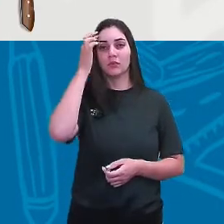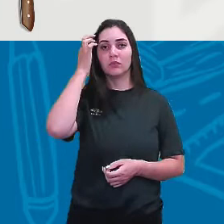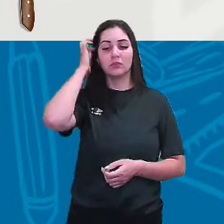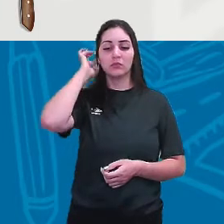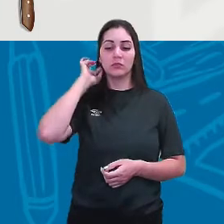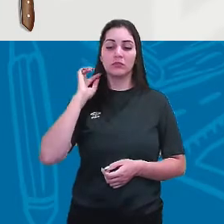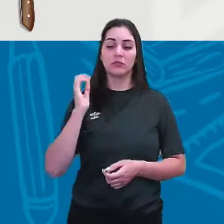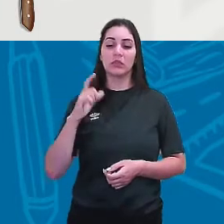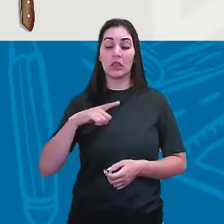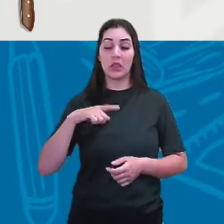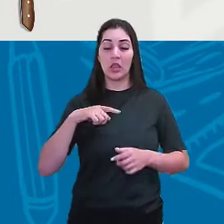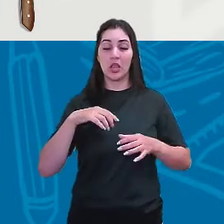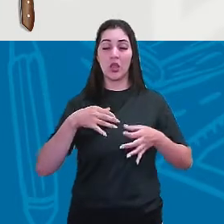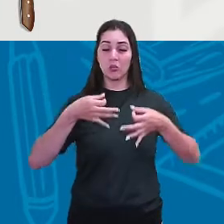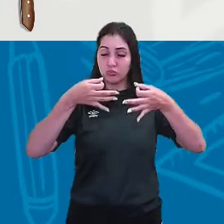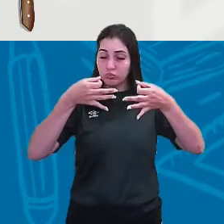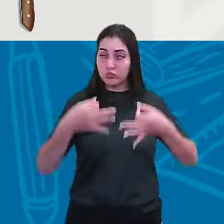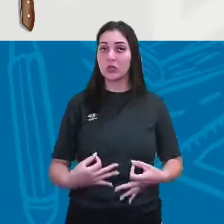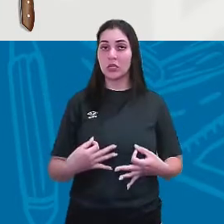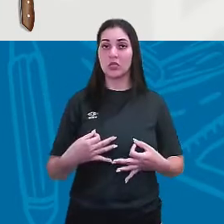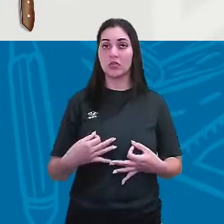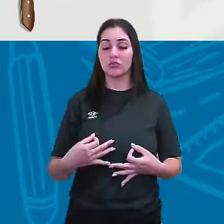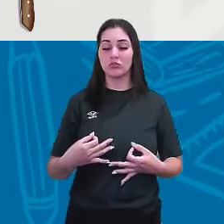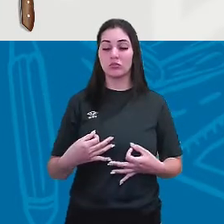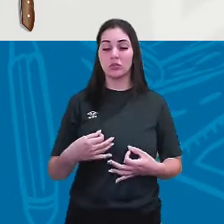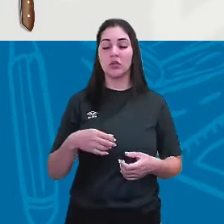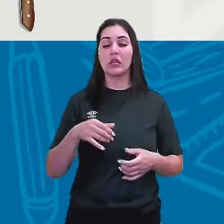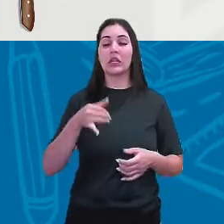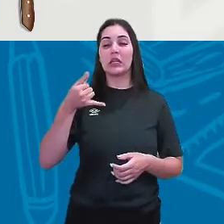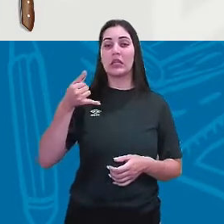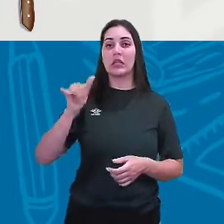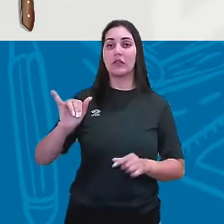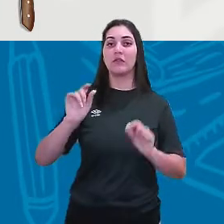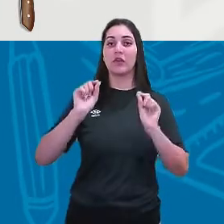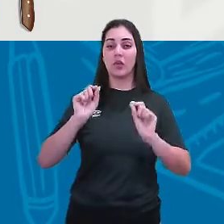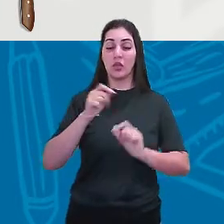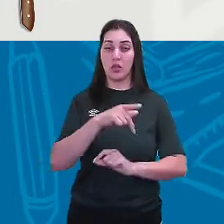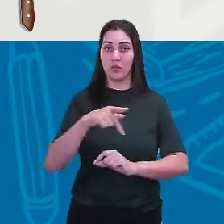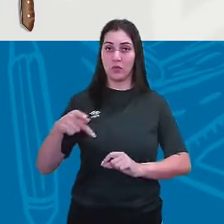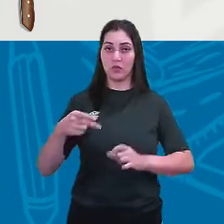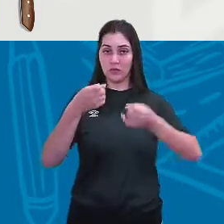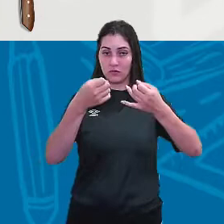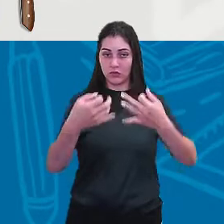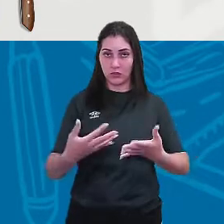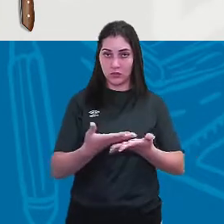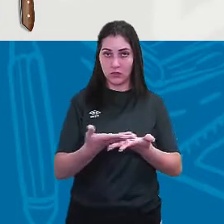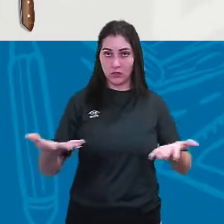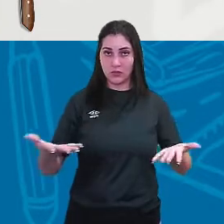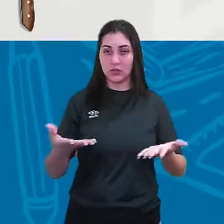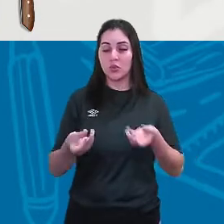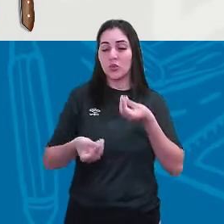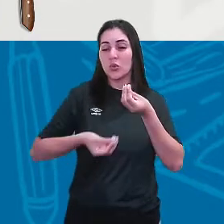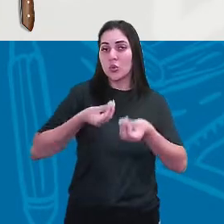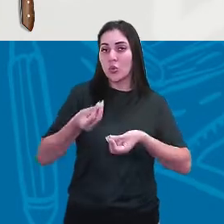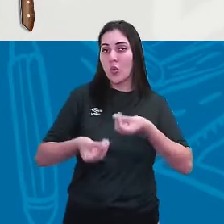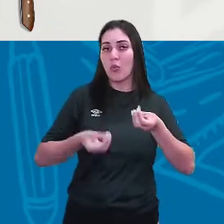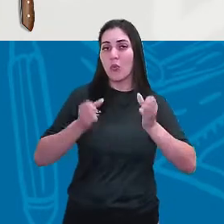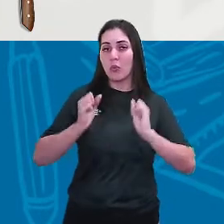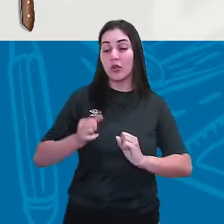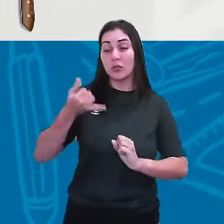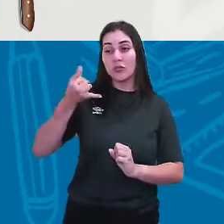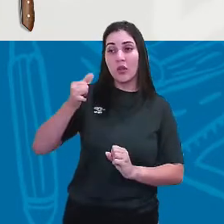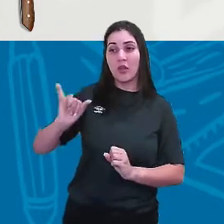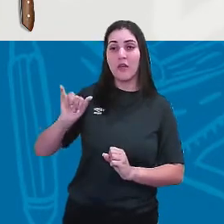tem obrigação, tá certo, de evitar. E o professor aqui vai explicar para vocês, né, como a gente pode